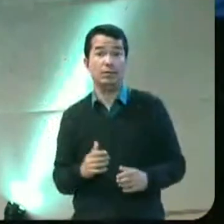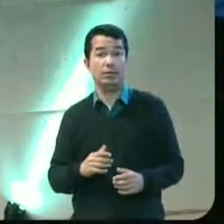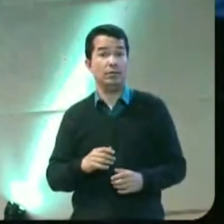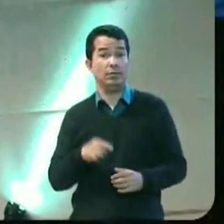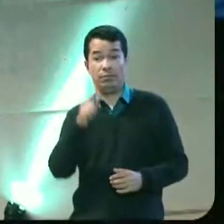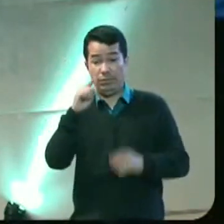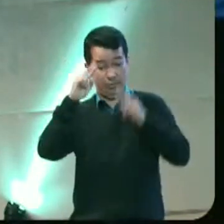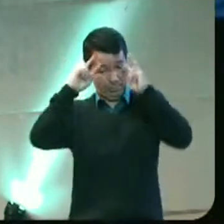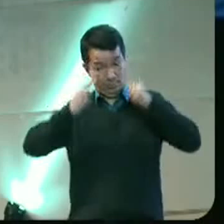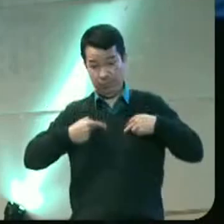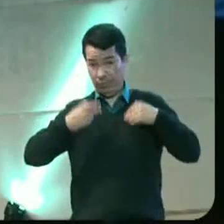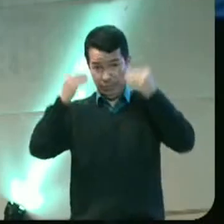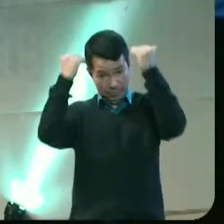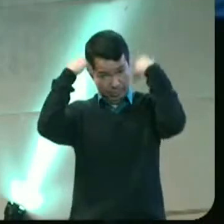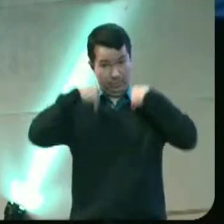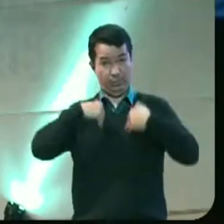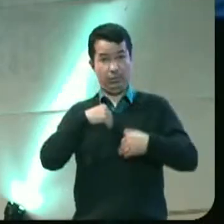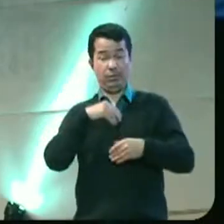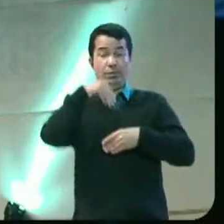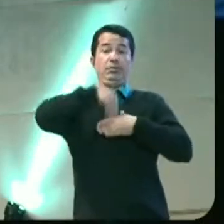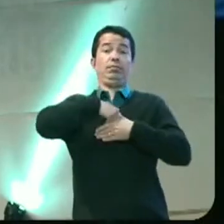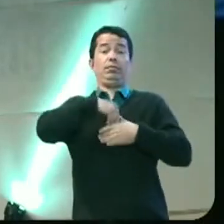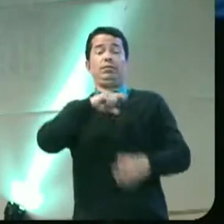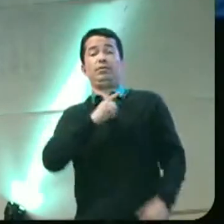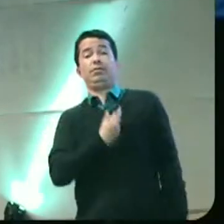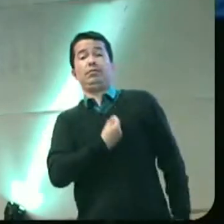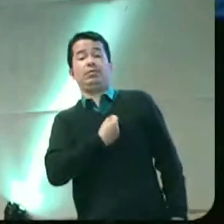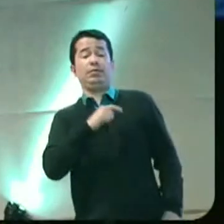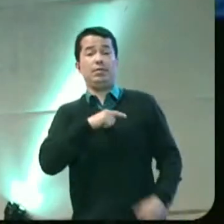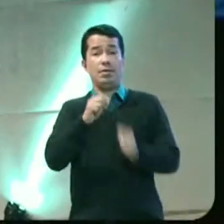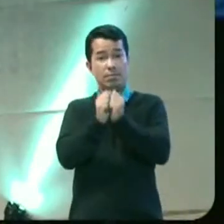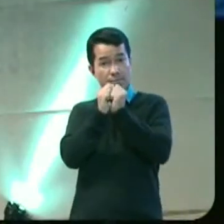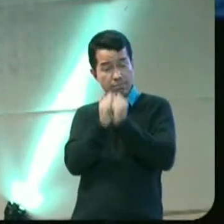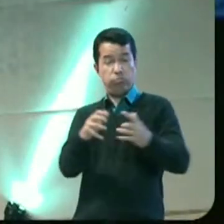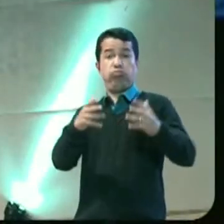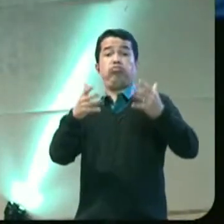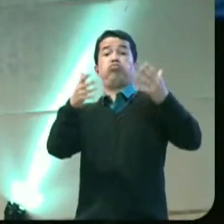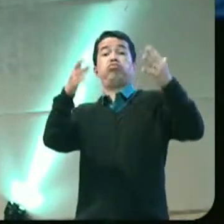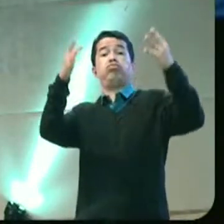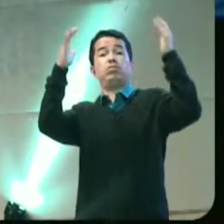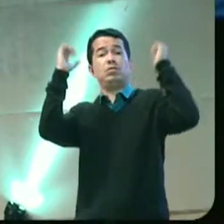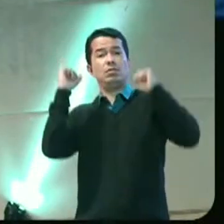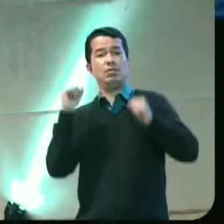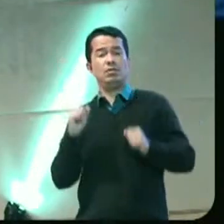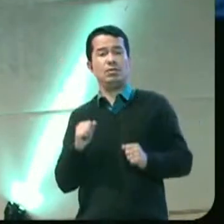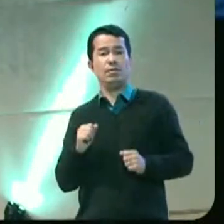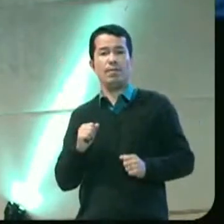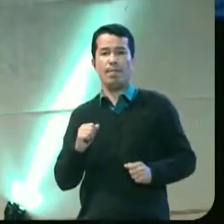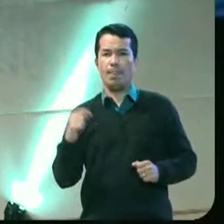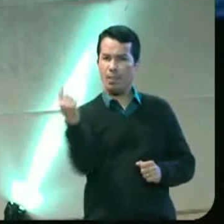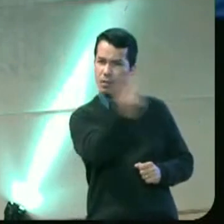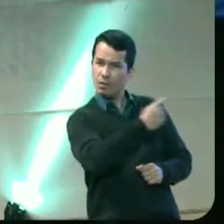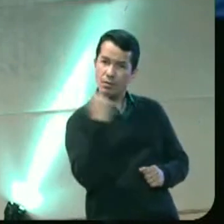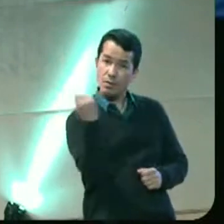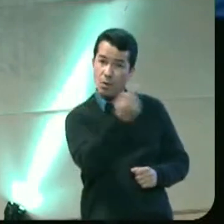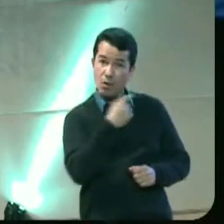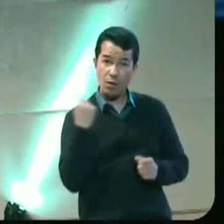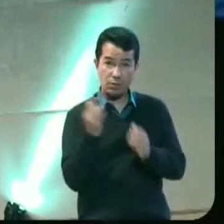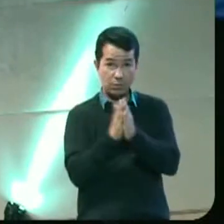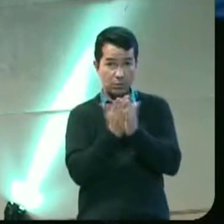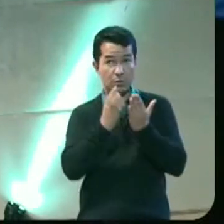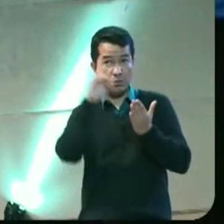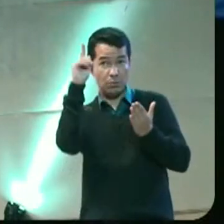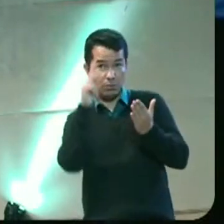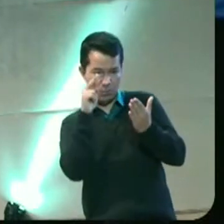procuramos milagres, mas Deus quer nos transformar no milagre. Se você for olhar a palavra de Deus, ou for lembrar